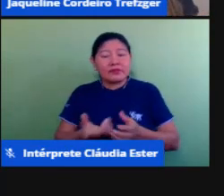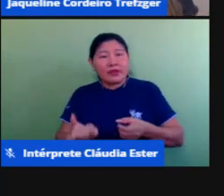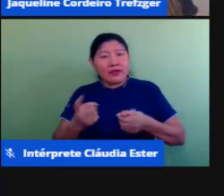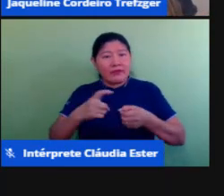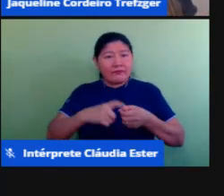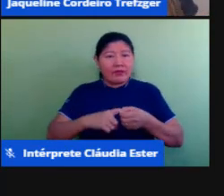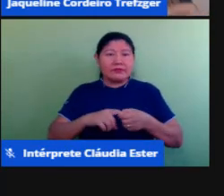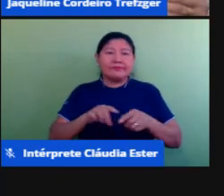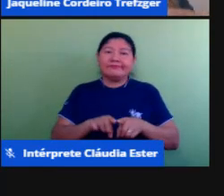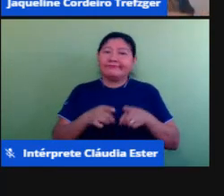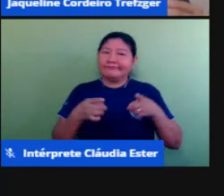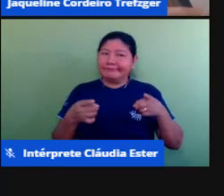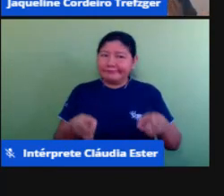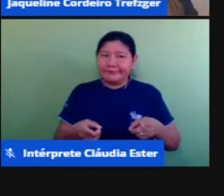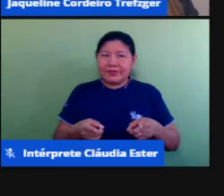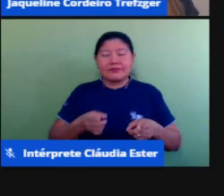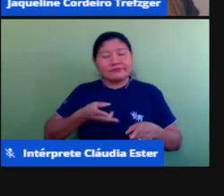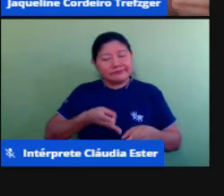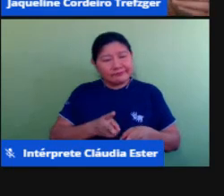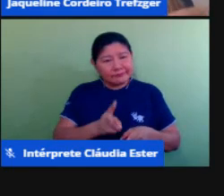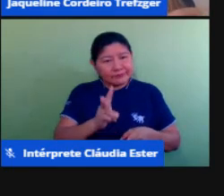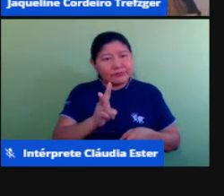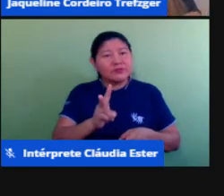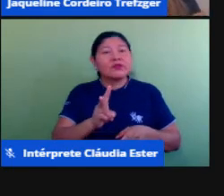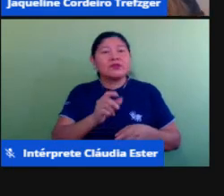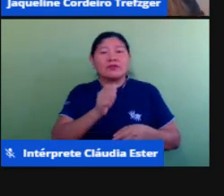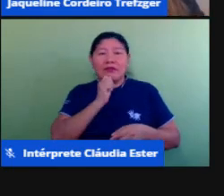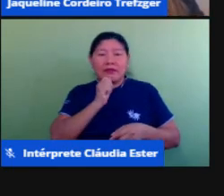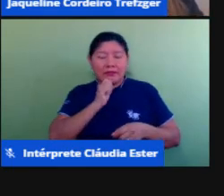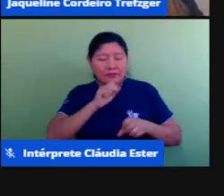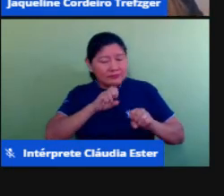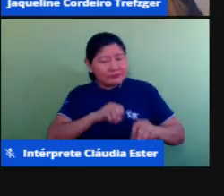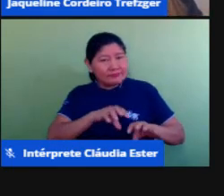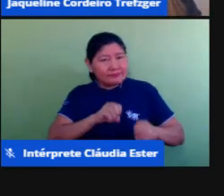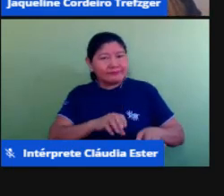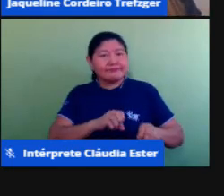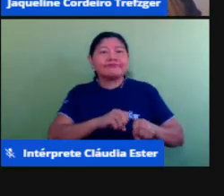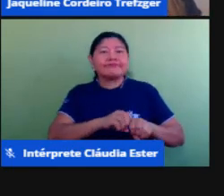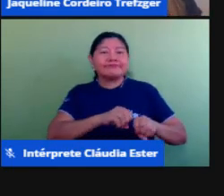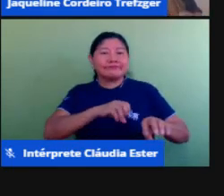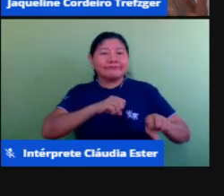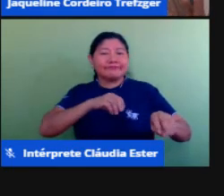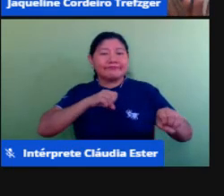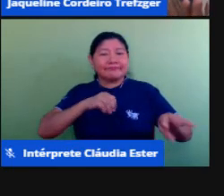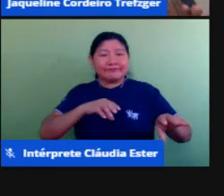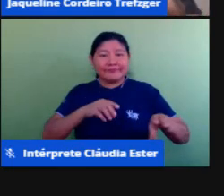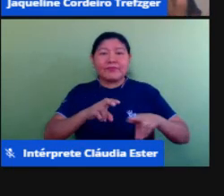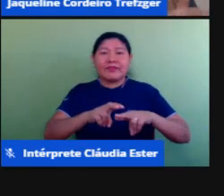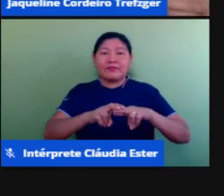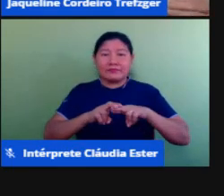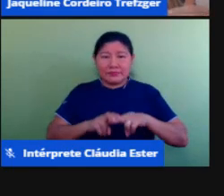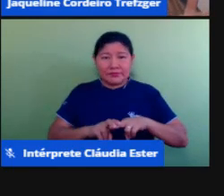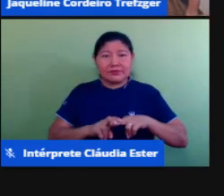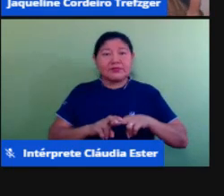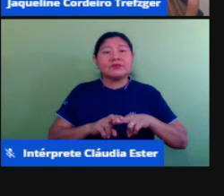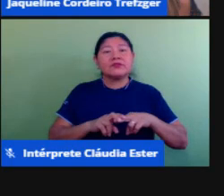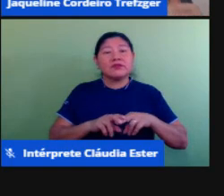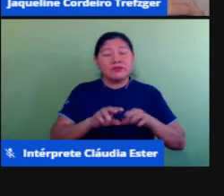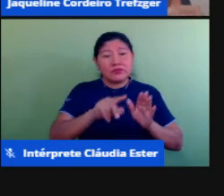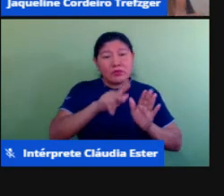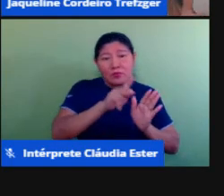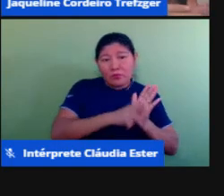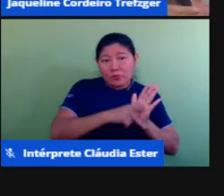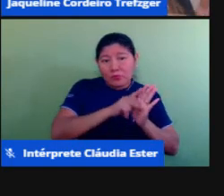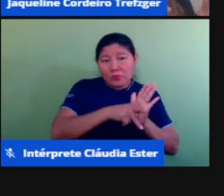essa situação de verificar a continuidade desse processo, né? O planejamento em